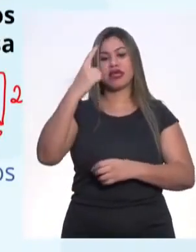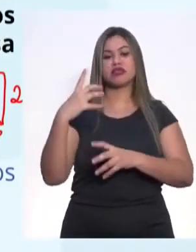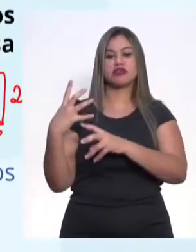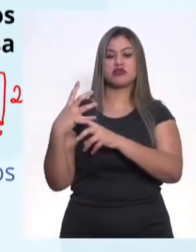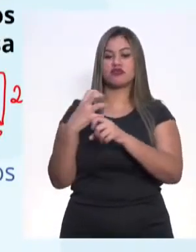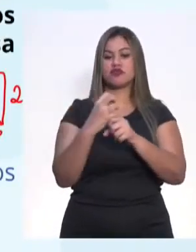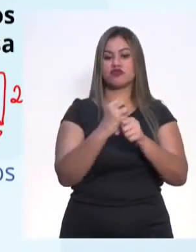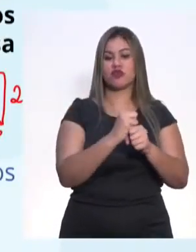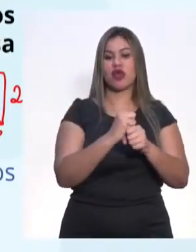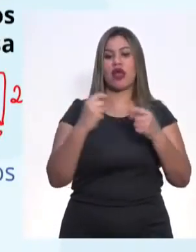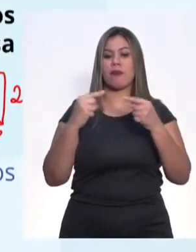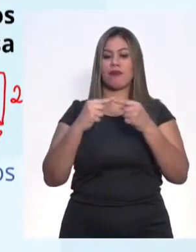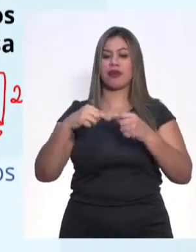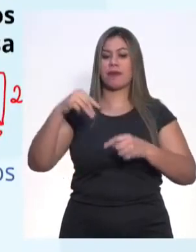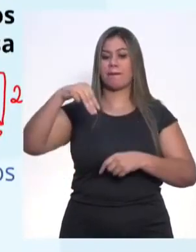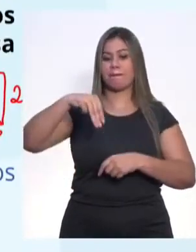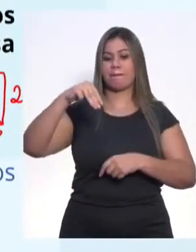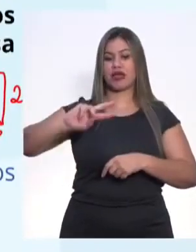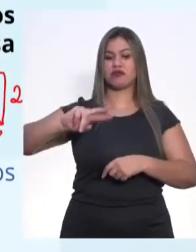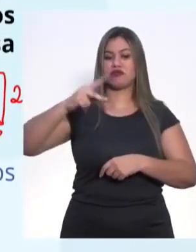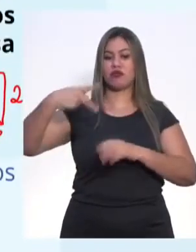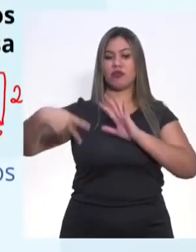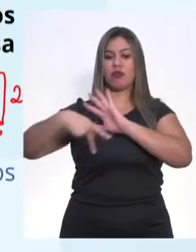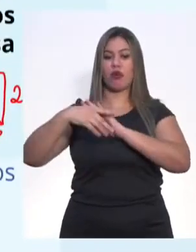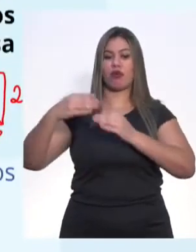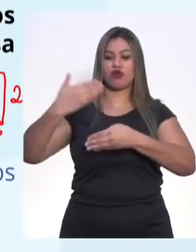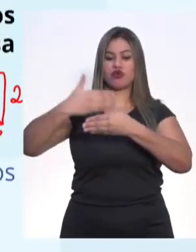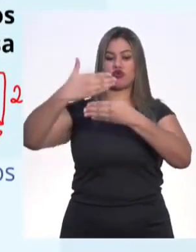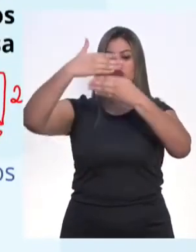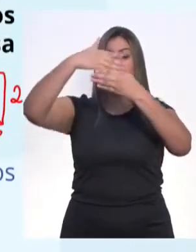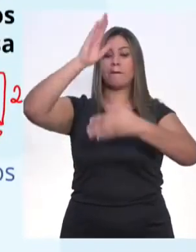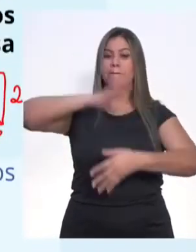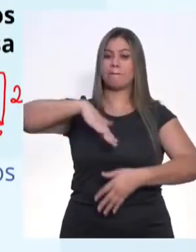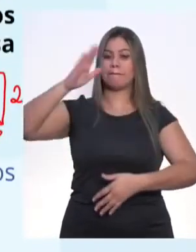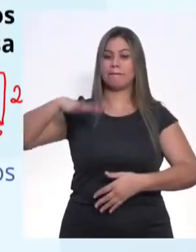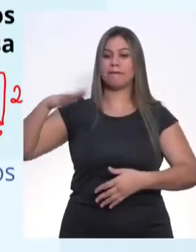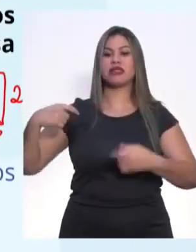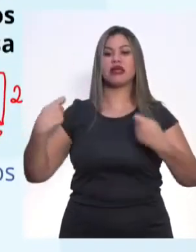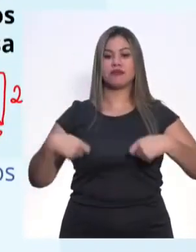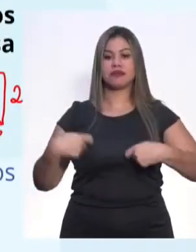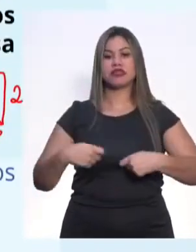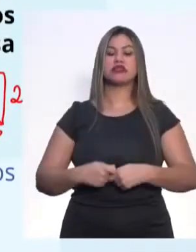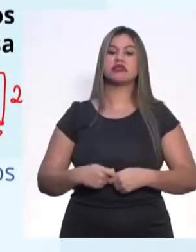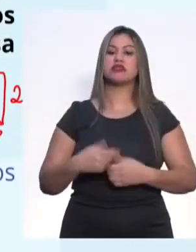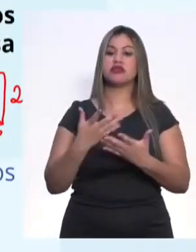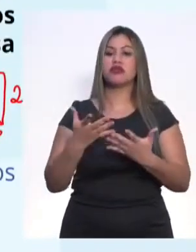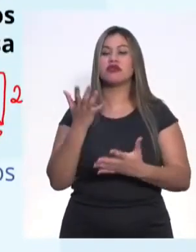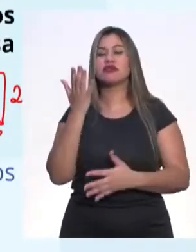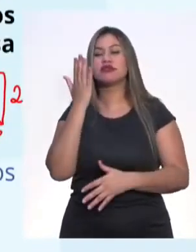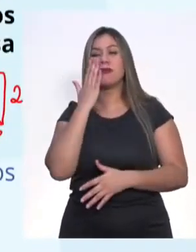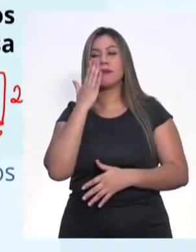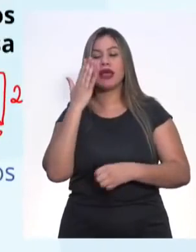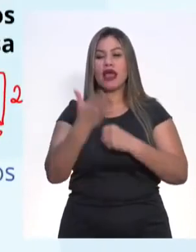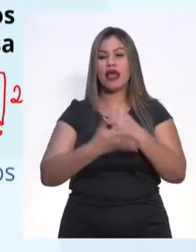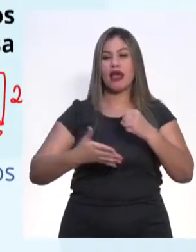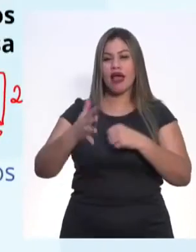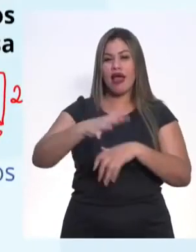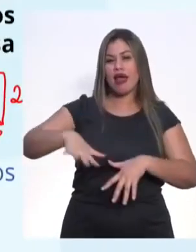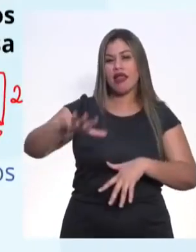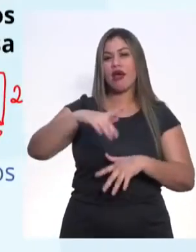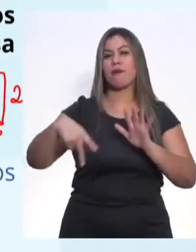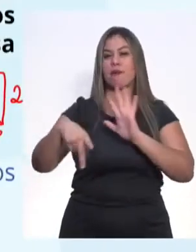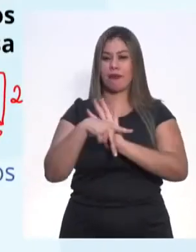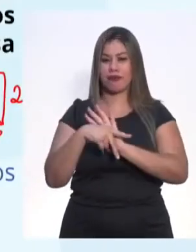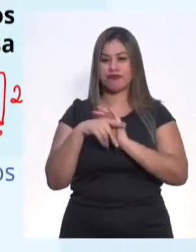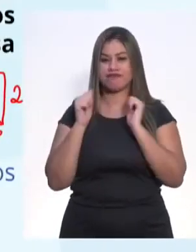determine o total em metros quadrados de muro que Marcos deverá pintar. Ou seja, ele quer a área desse muro, a